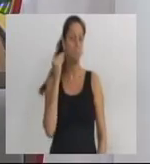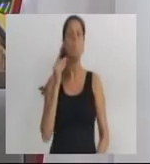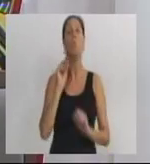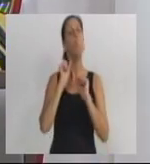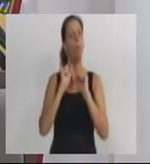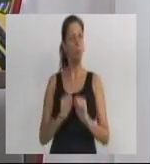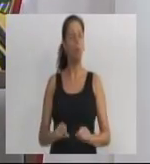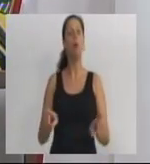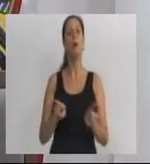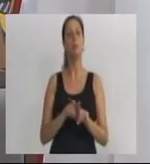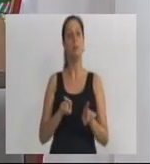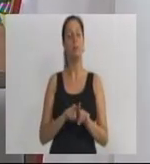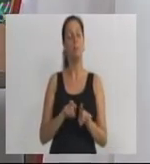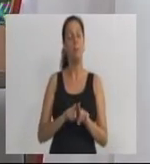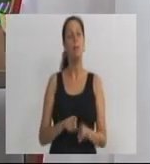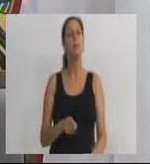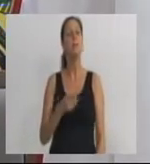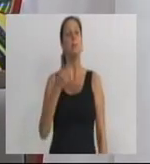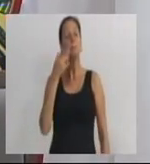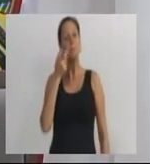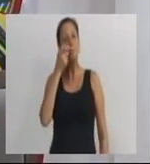certeza vão se admirar também.